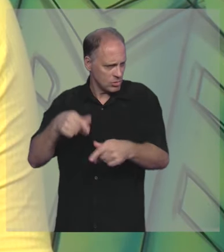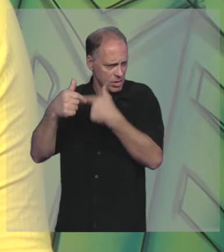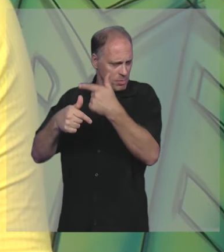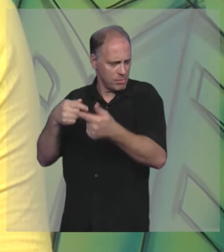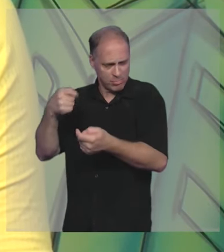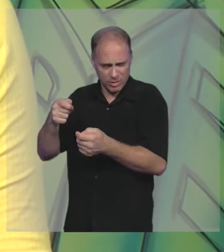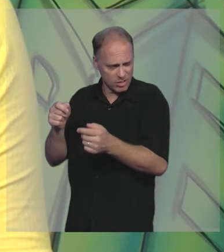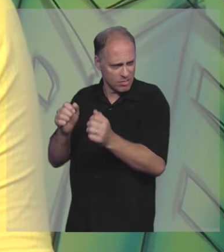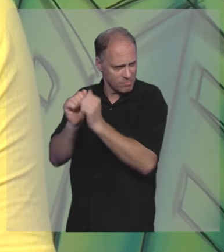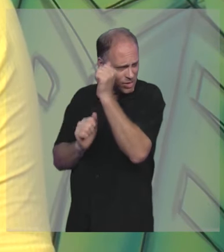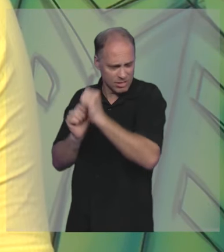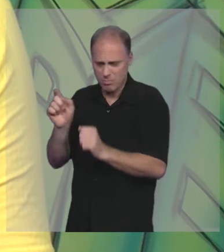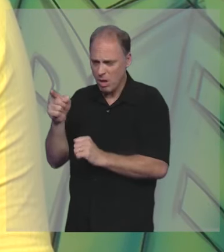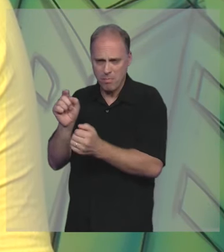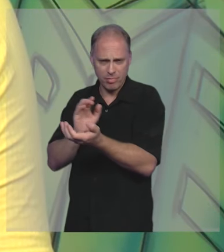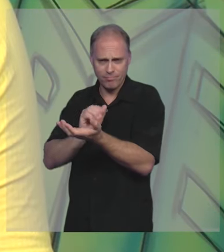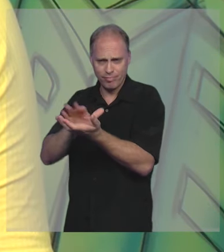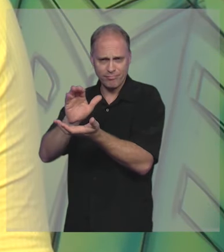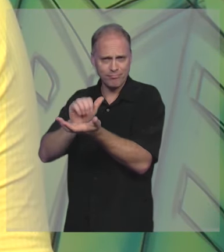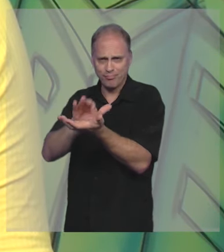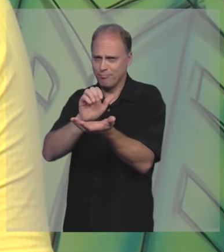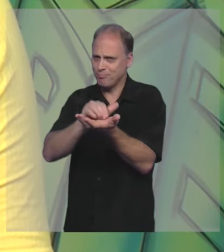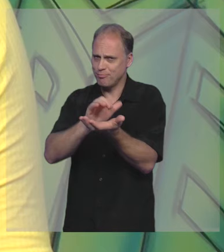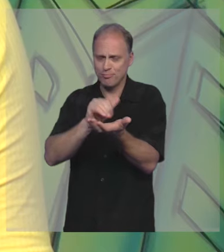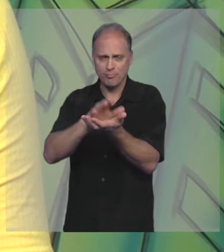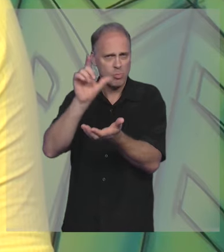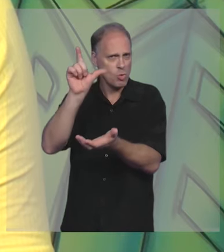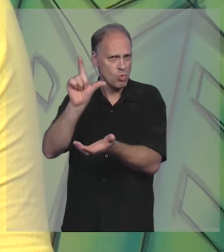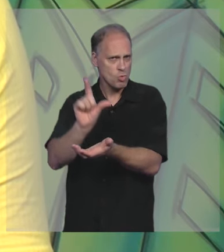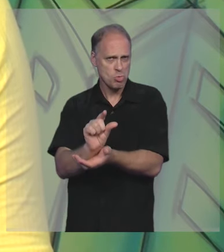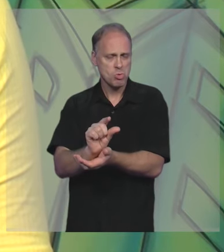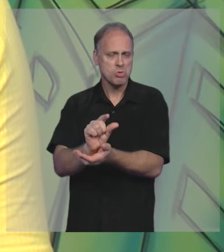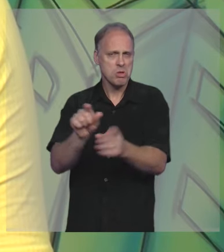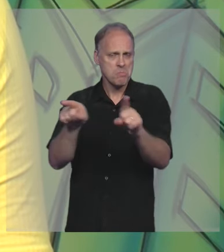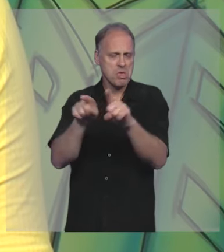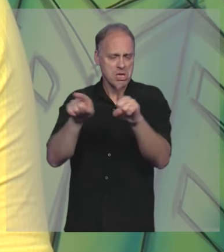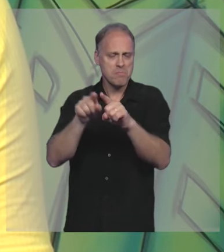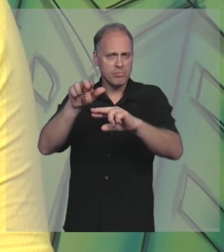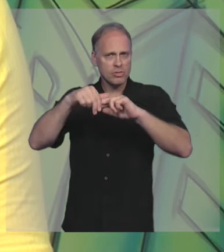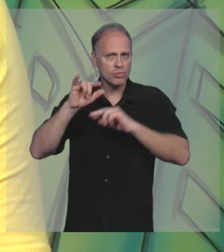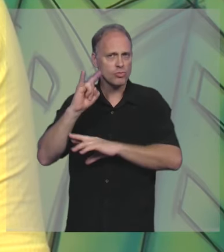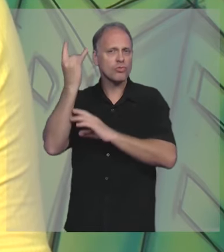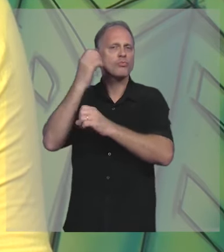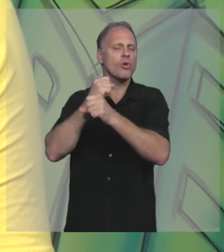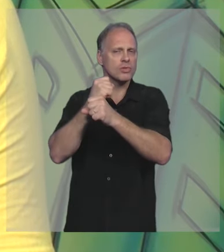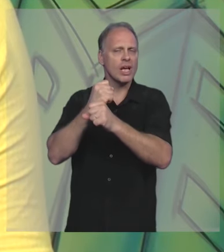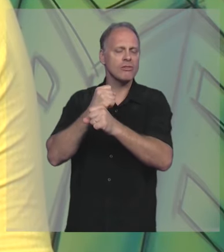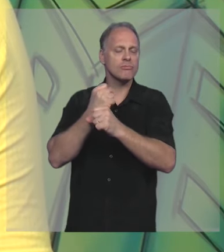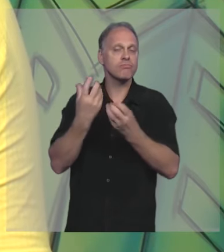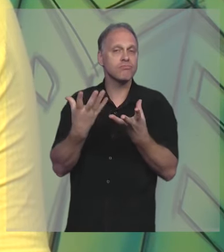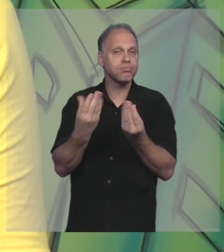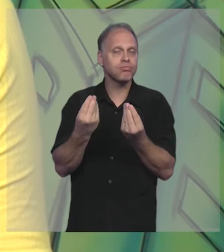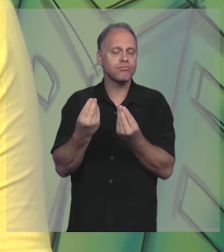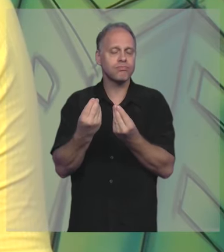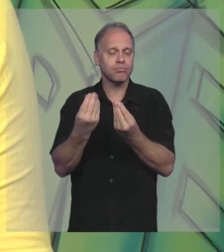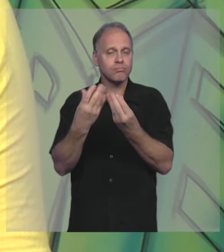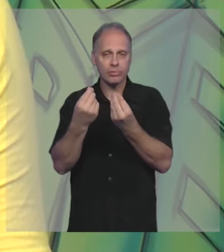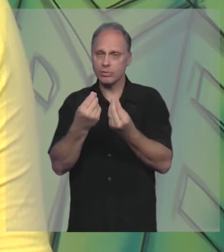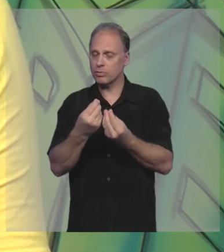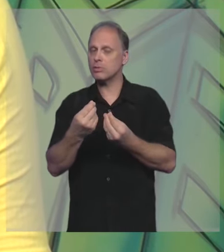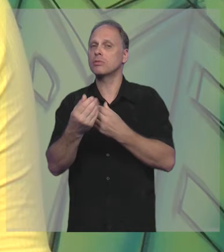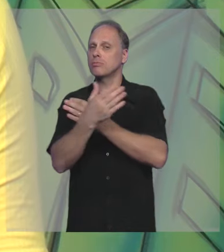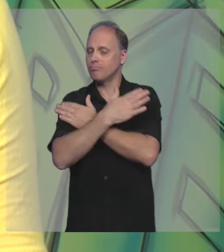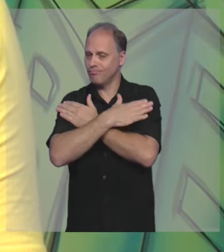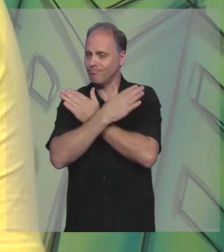numa empresa e eu posso também começar a demitir. É por isso que nós tivemos nos últimos anos vários